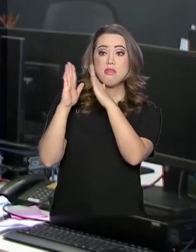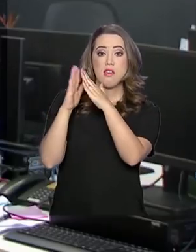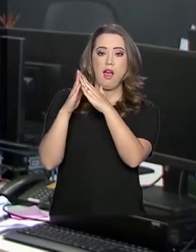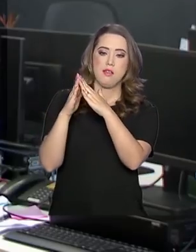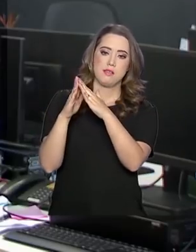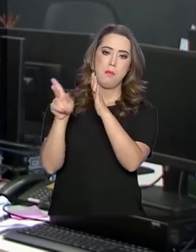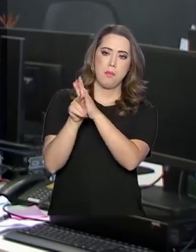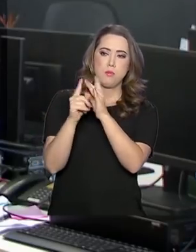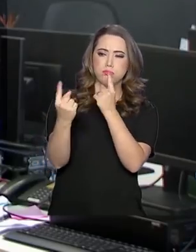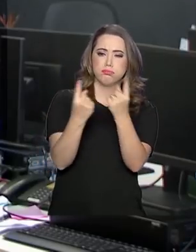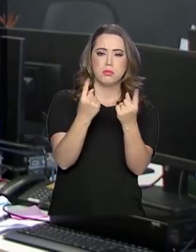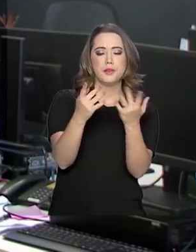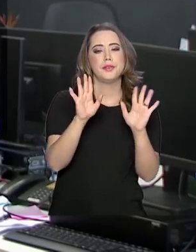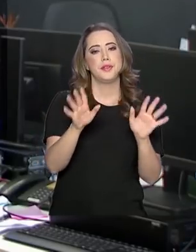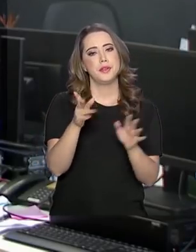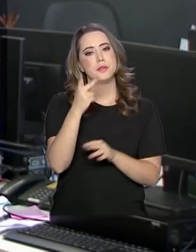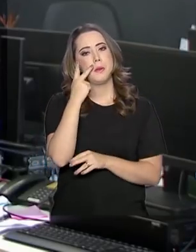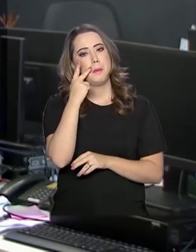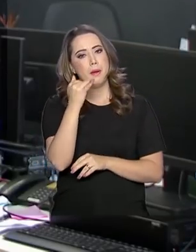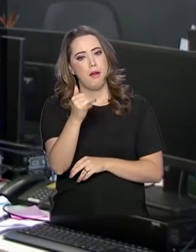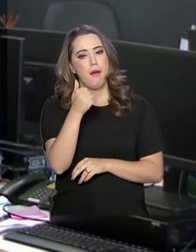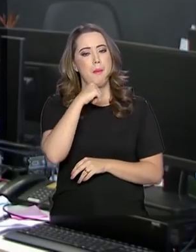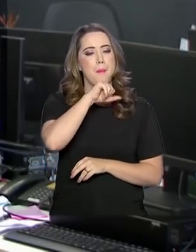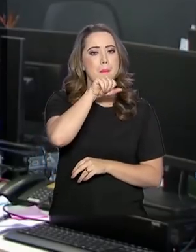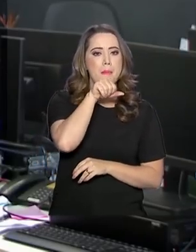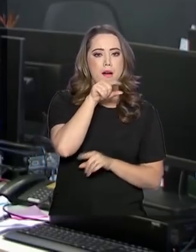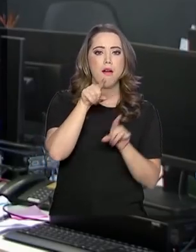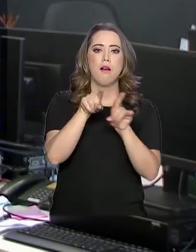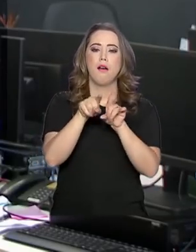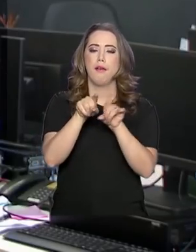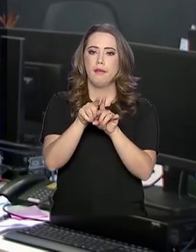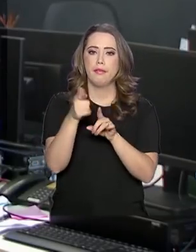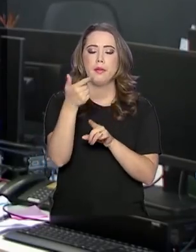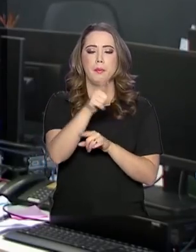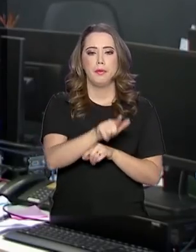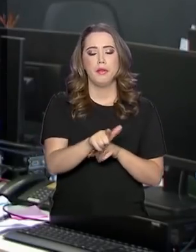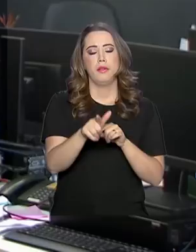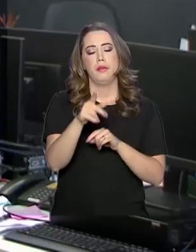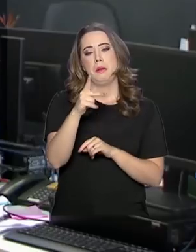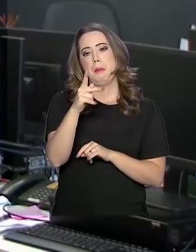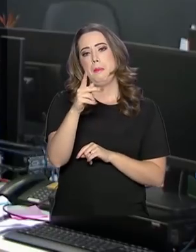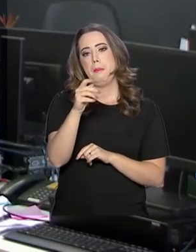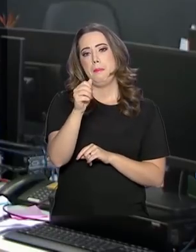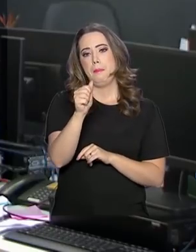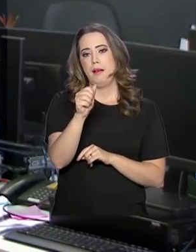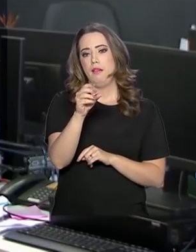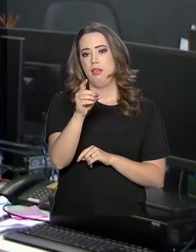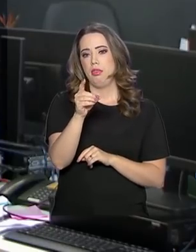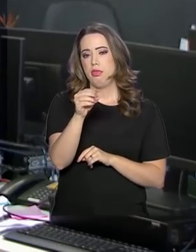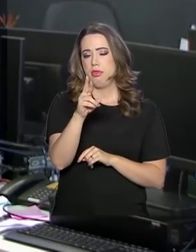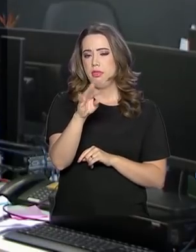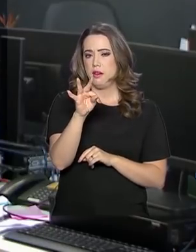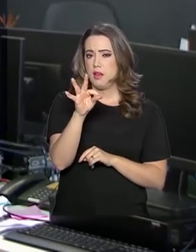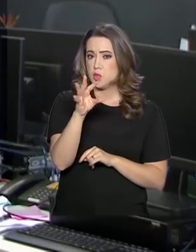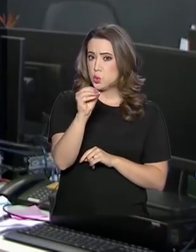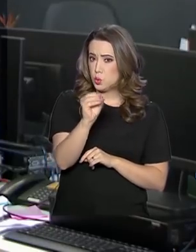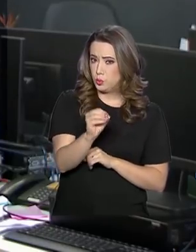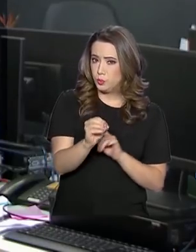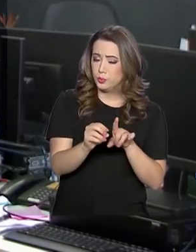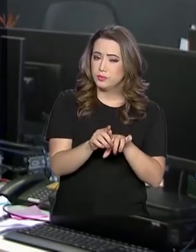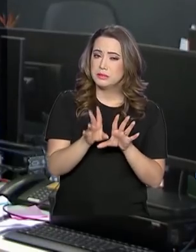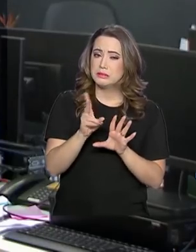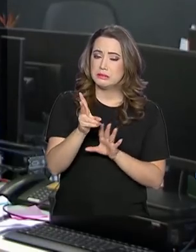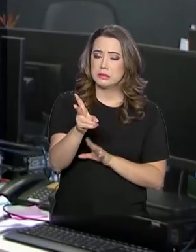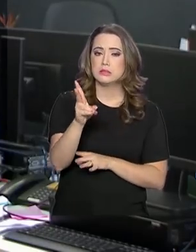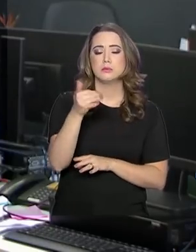provocada por pais, mães e padrastos. O serviço, também conhecido como o Disque Direitos Humanos, funciona